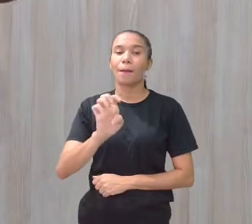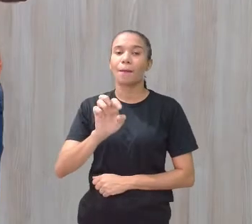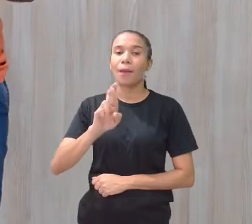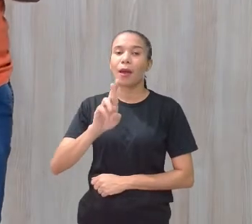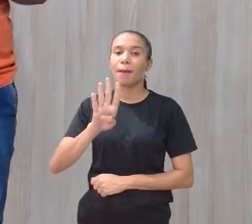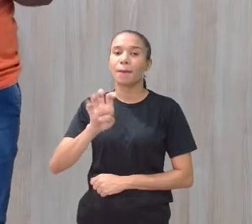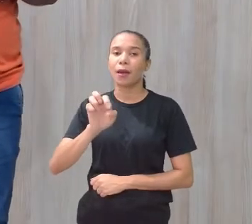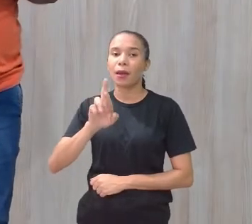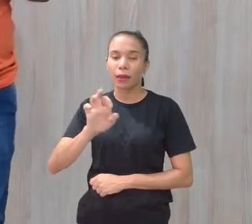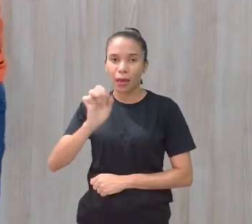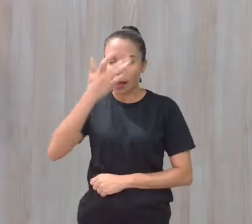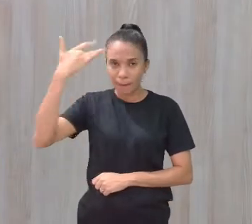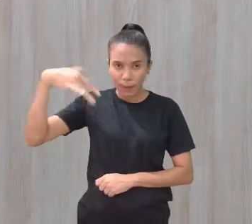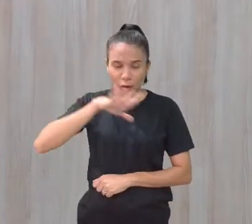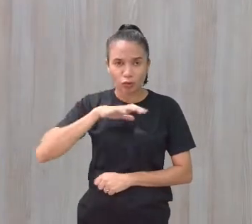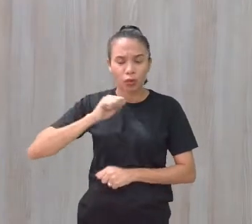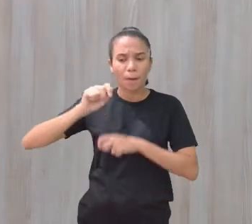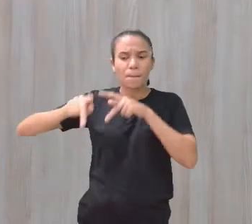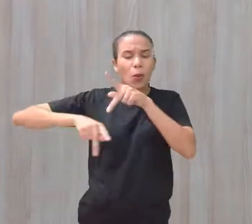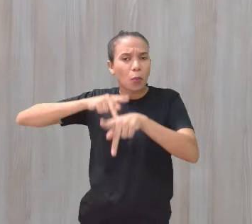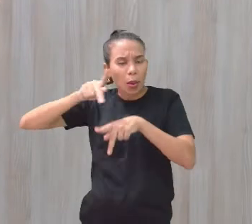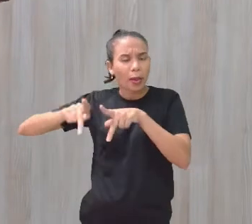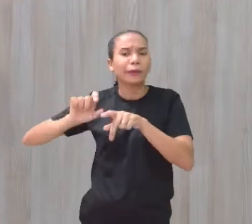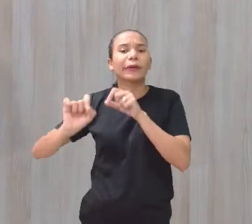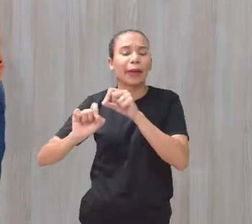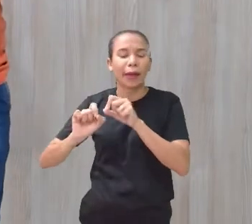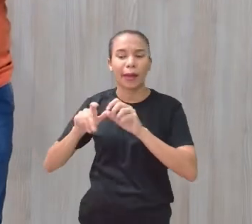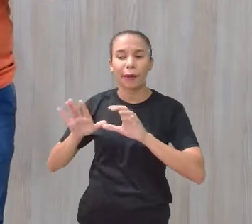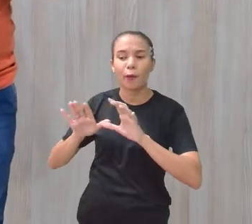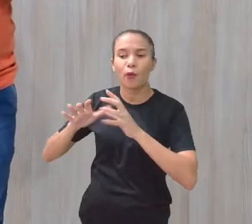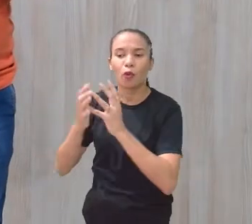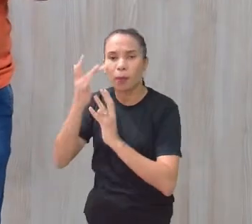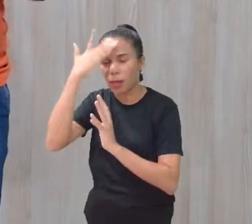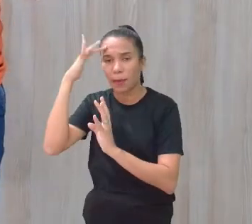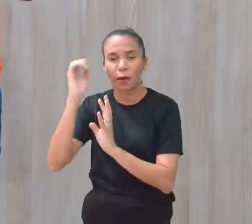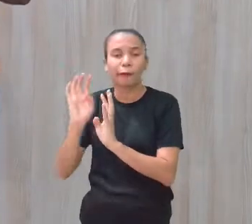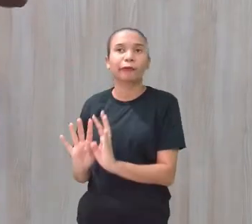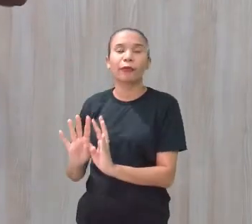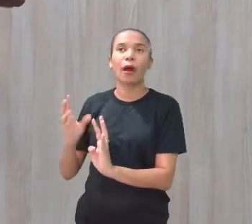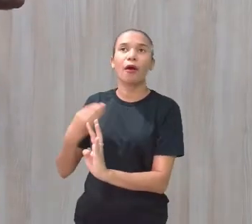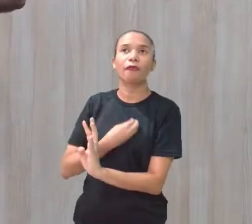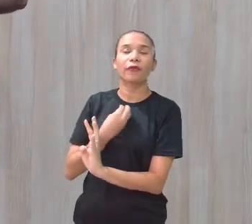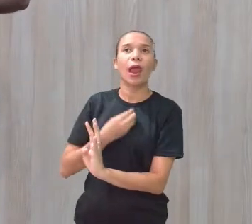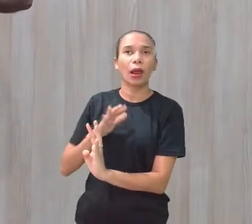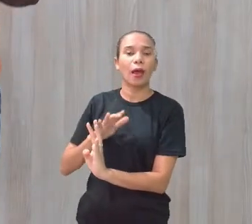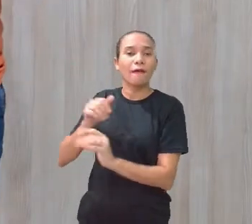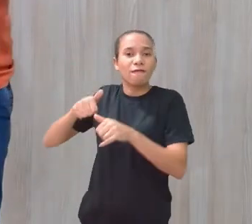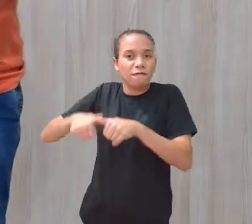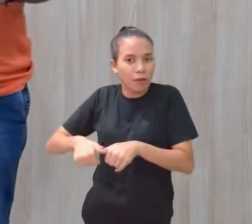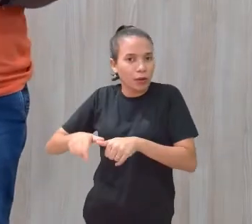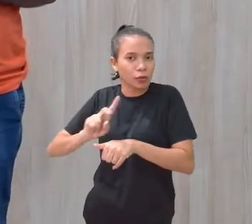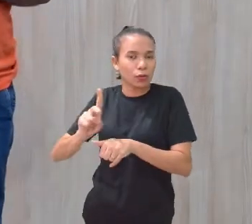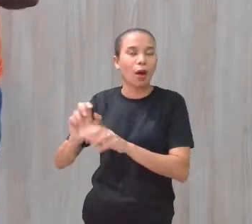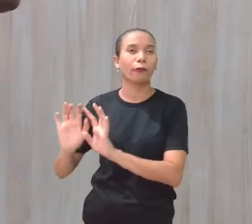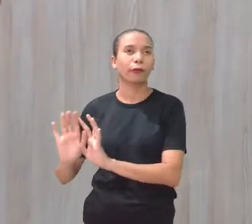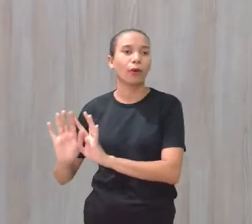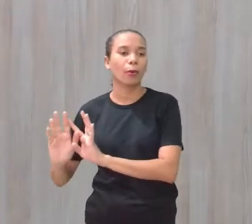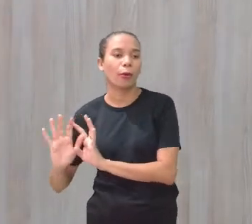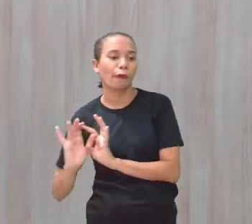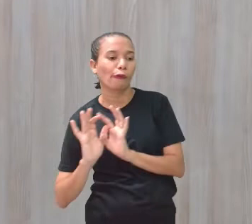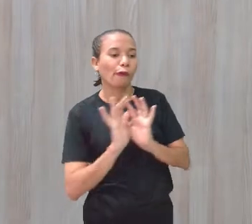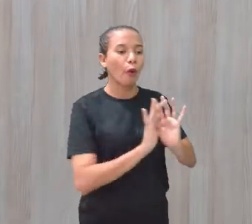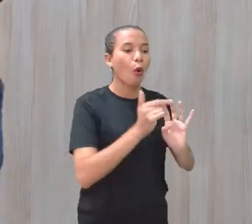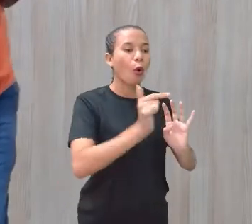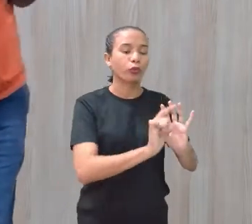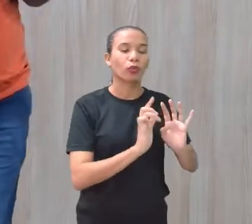nômades, né, africanos. O que é um povo nômade? É aquele povo que não tem uma moradia fixa. Então, eles ficavam